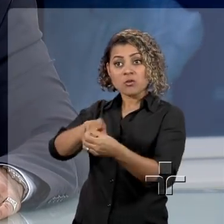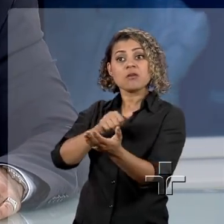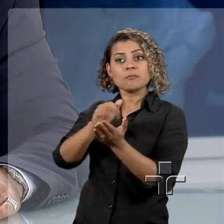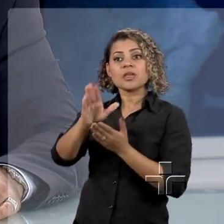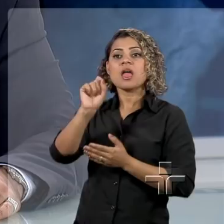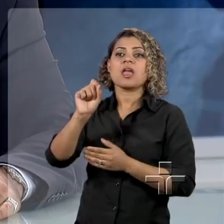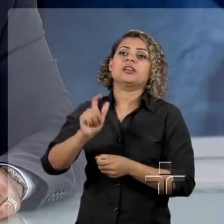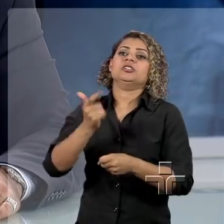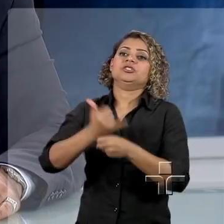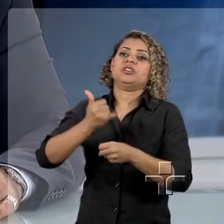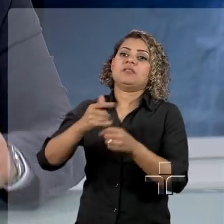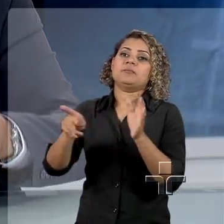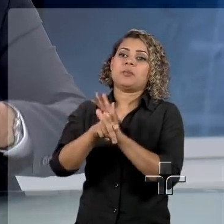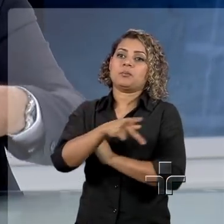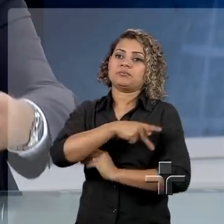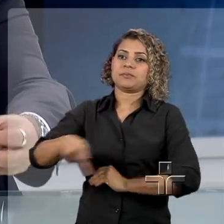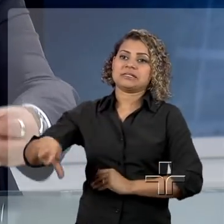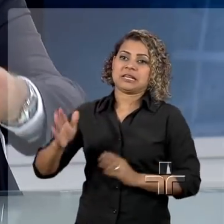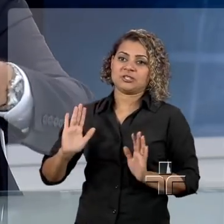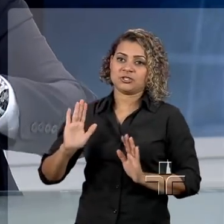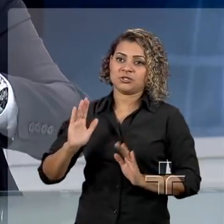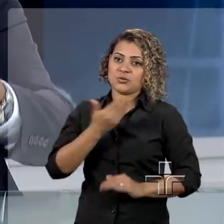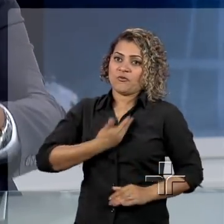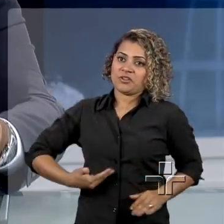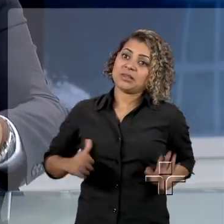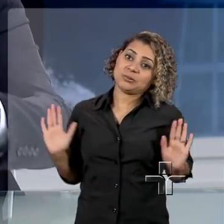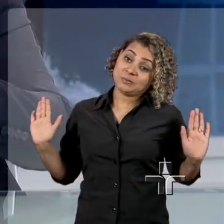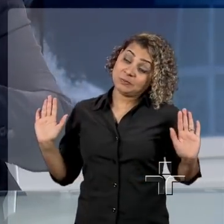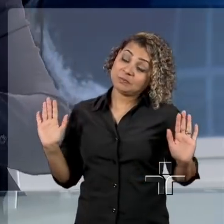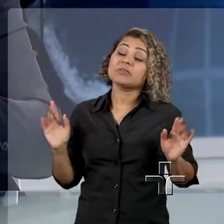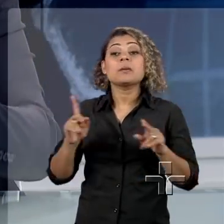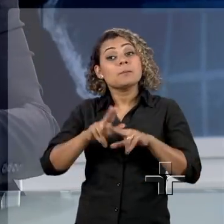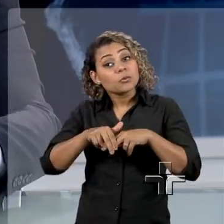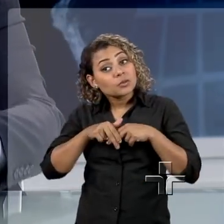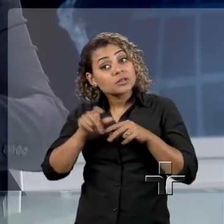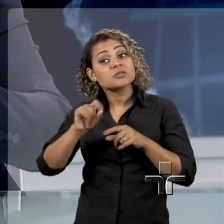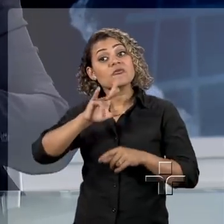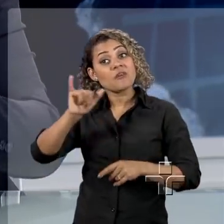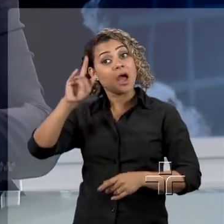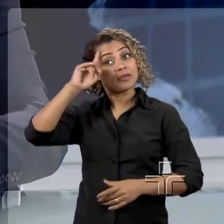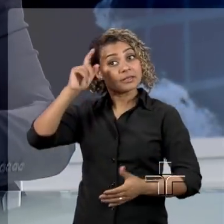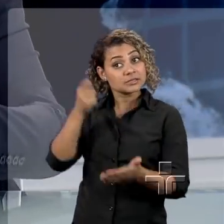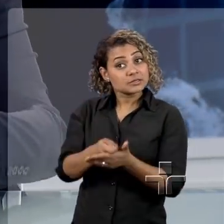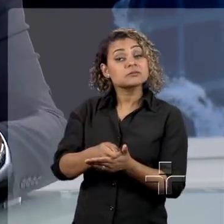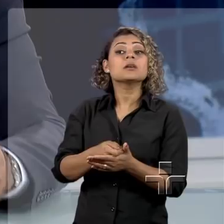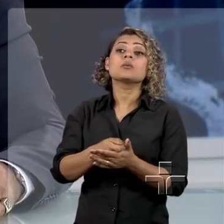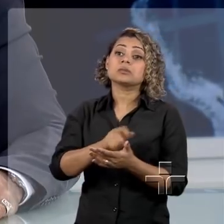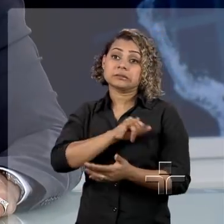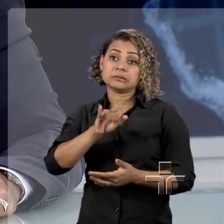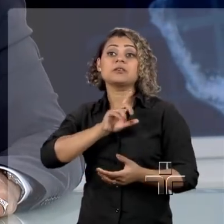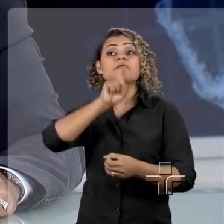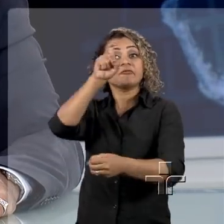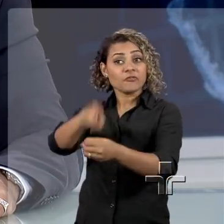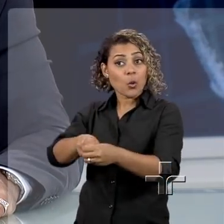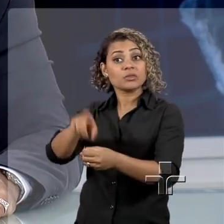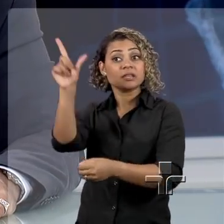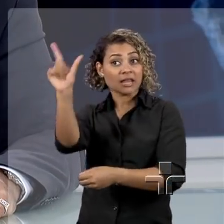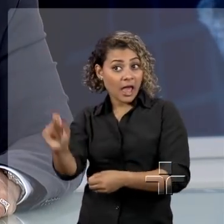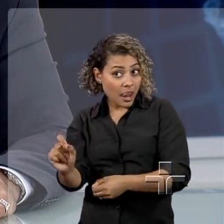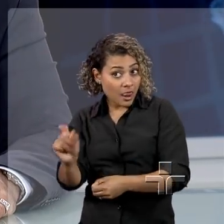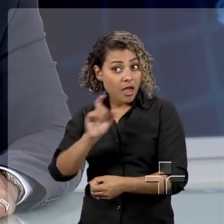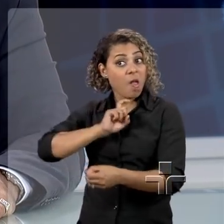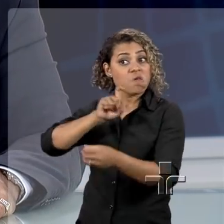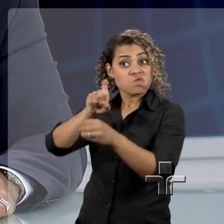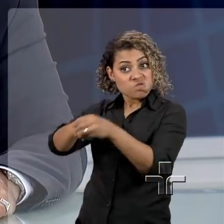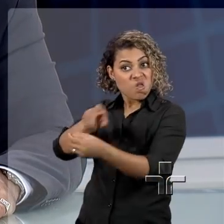Estado. Portanto, Bolsonaro tomará a decisão se Cesare Battisti será entregue ou não para o governo italiano. Isso é uma